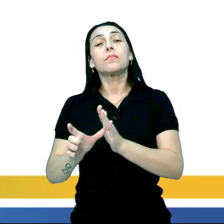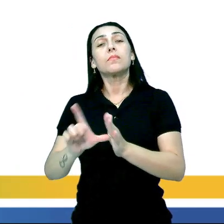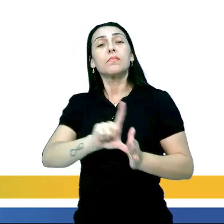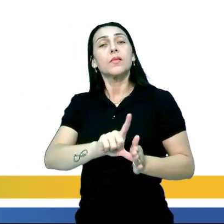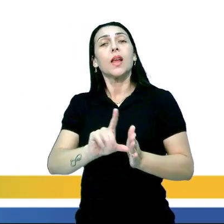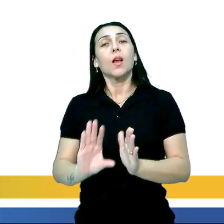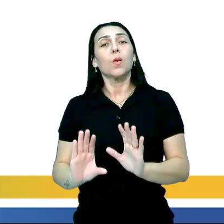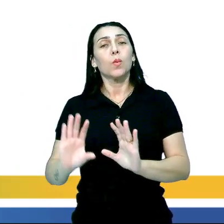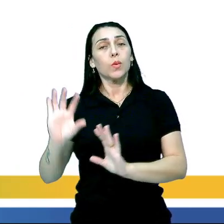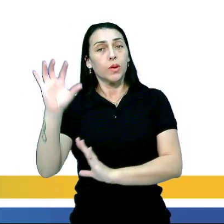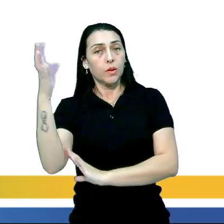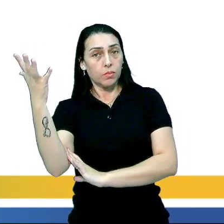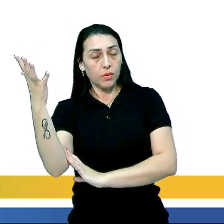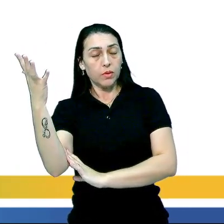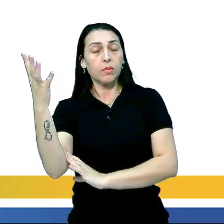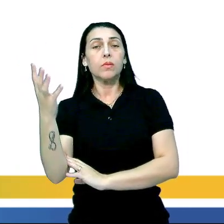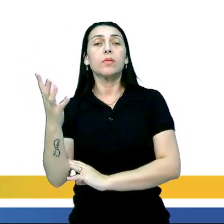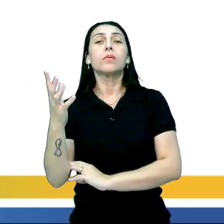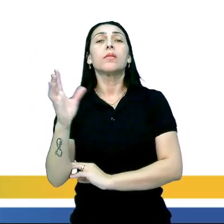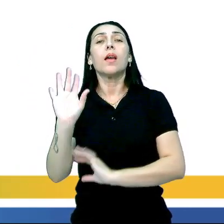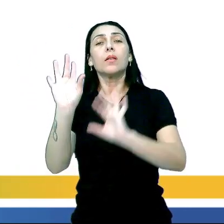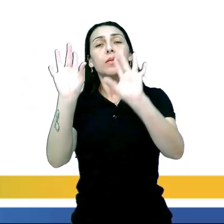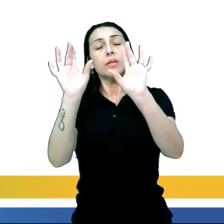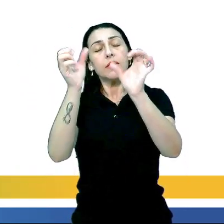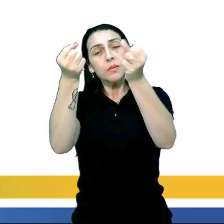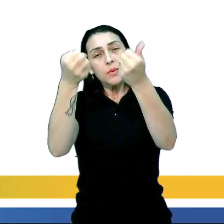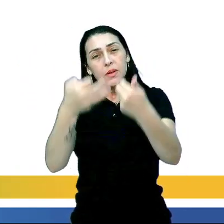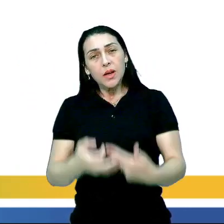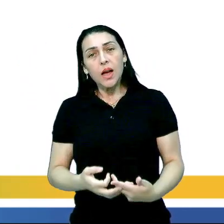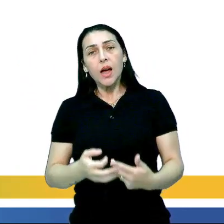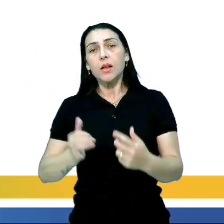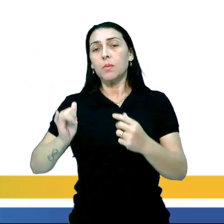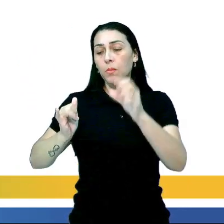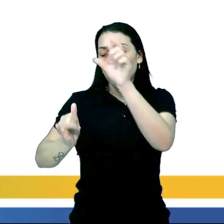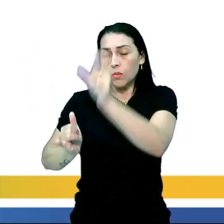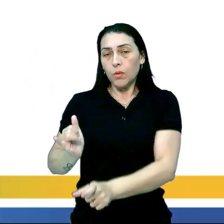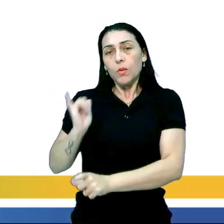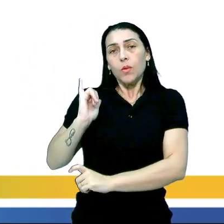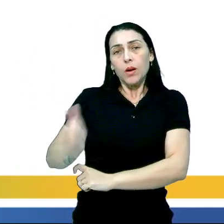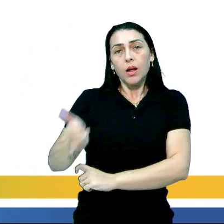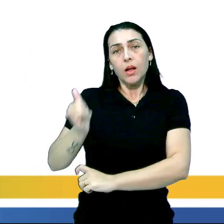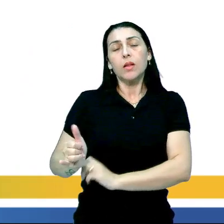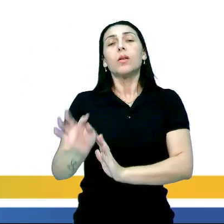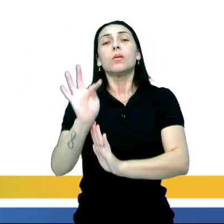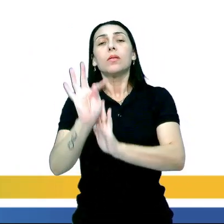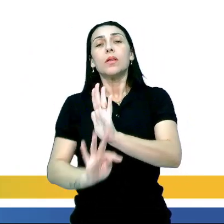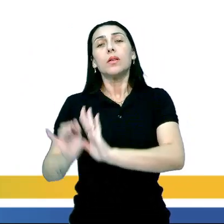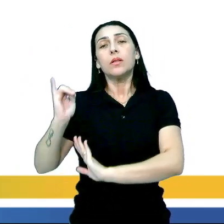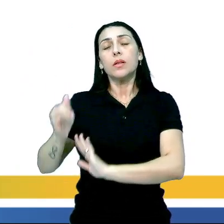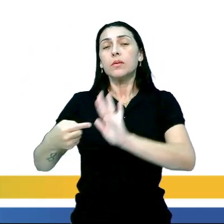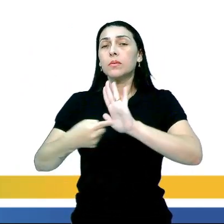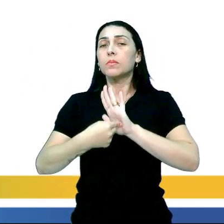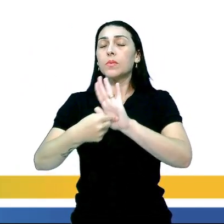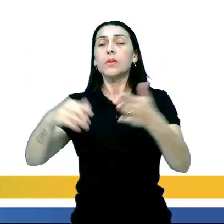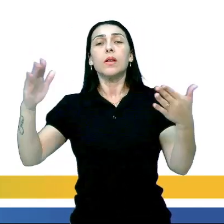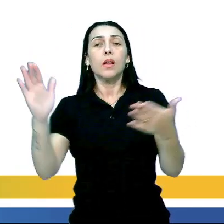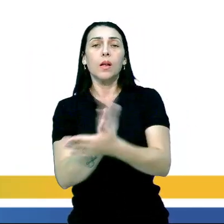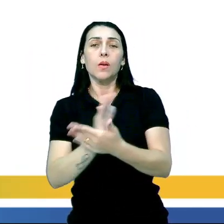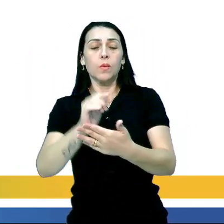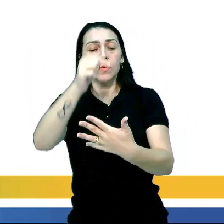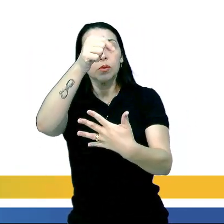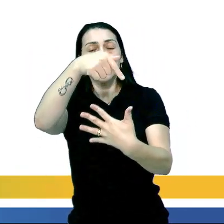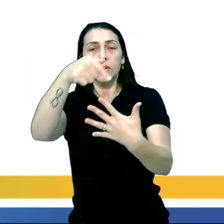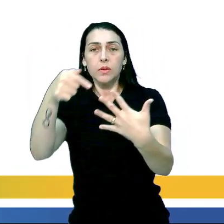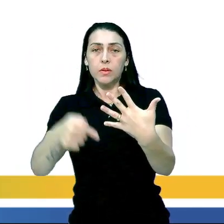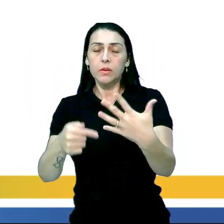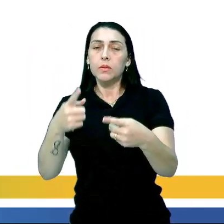de acontecimentos e é contada por um narrador, por isso que ele é um texto narrativo, apresenta alguns